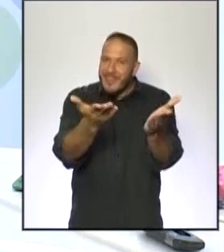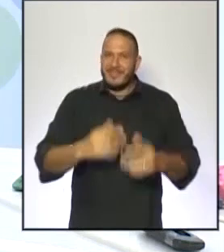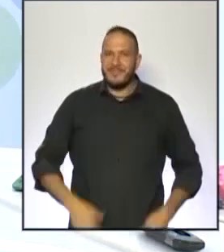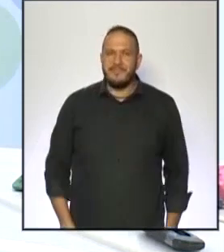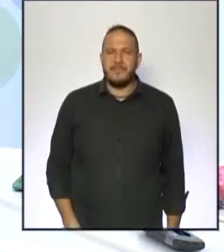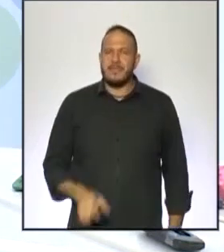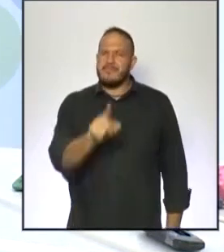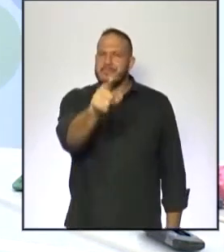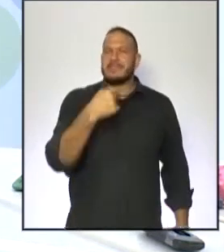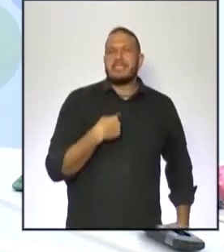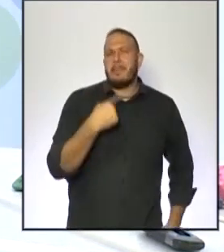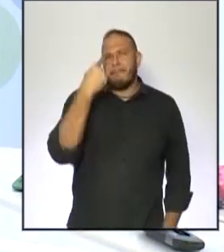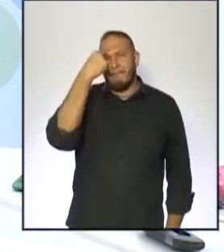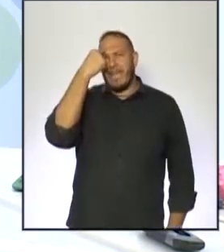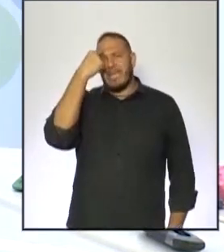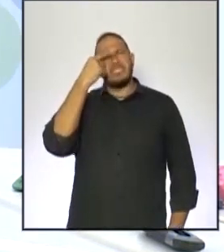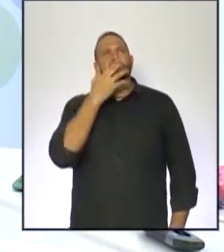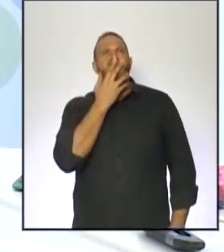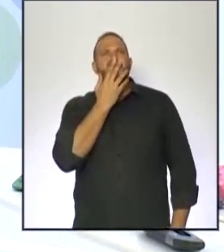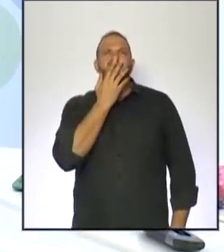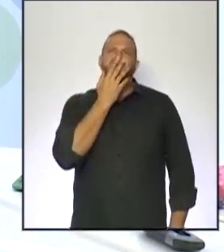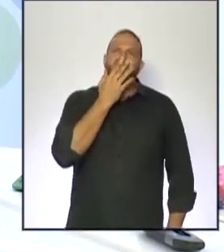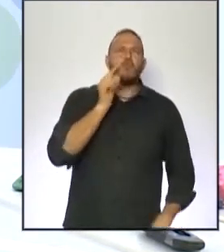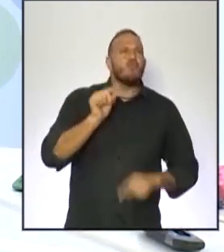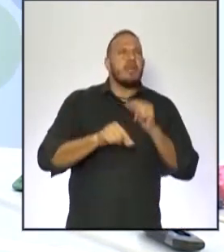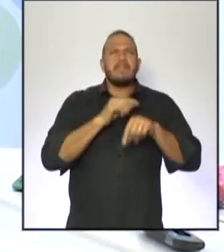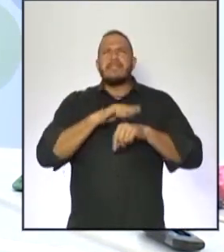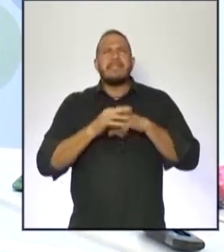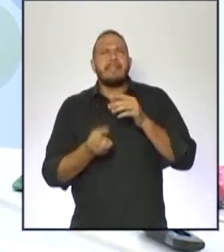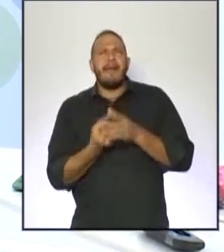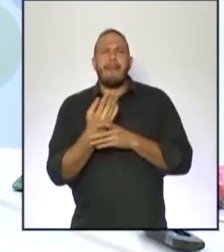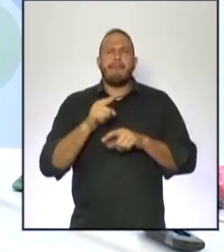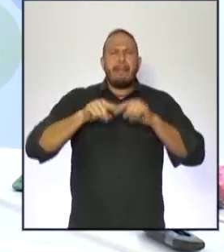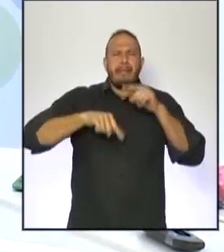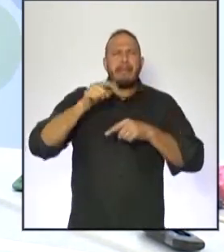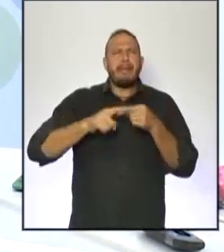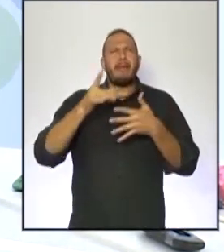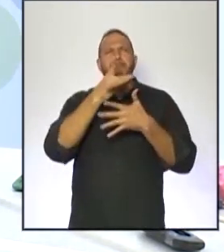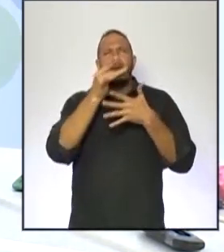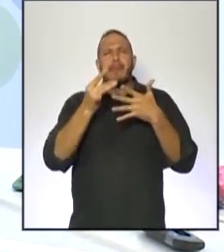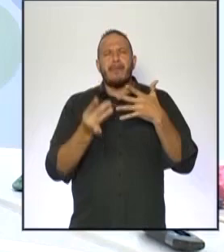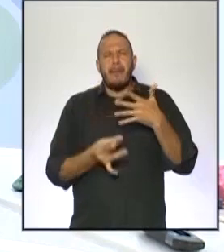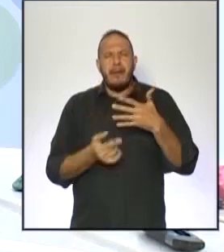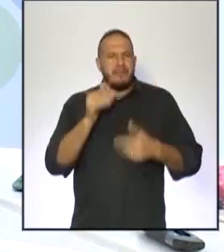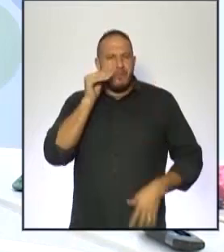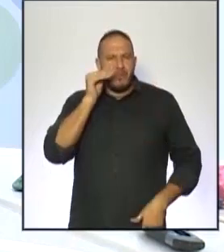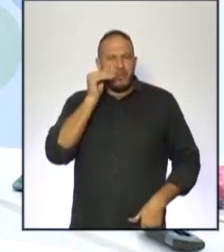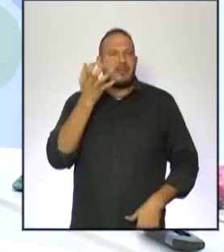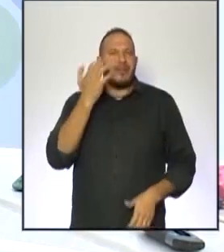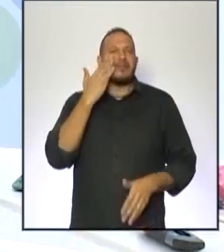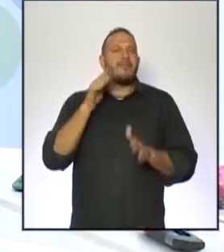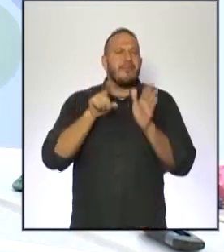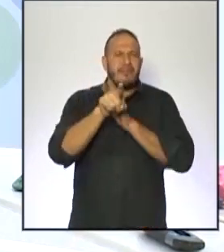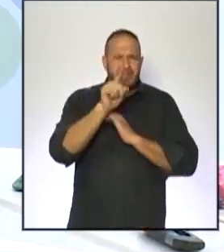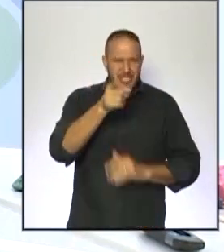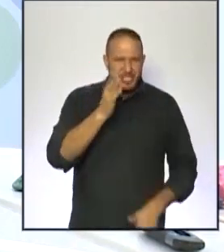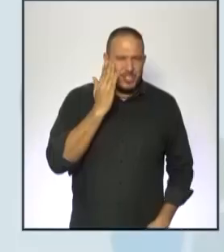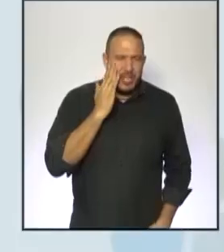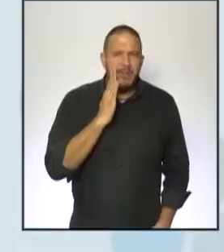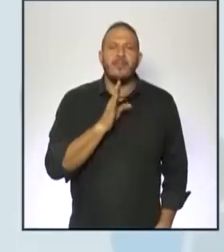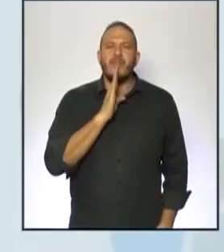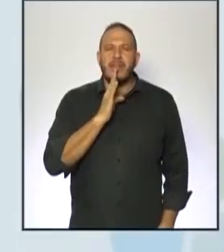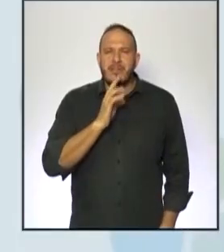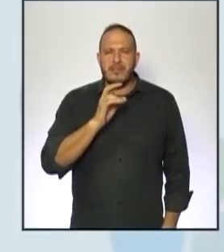Enquanto vocês pensam aí na questão dos materiais, eu queria saber se vocês conhecem ou já ouviram falar de